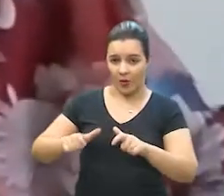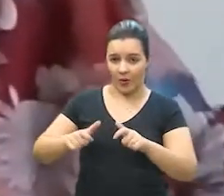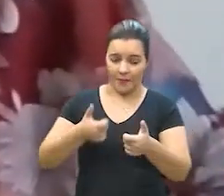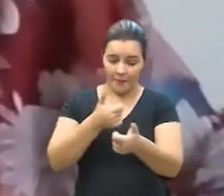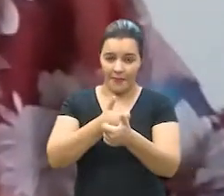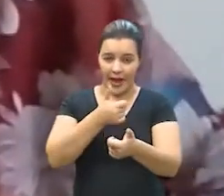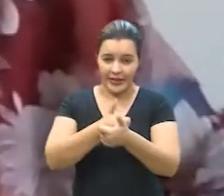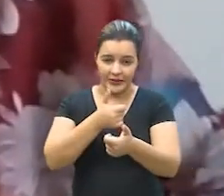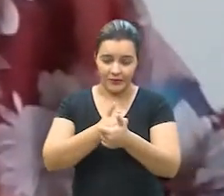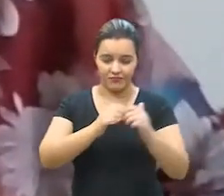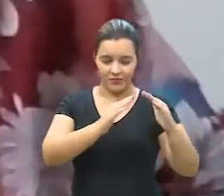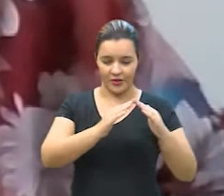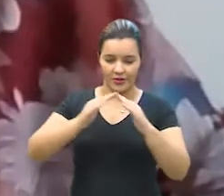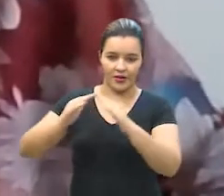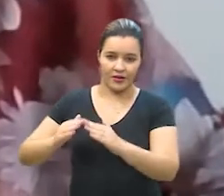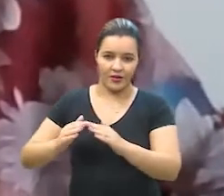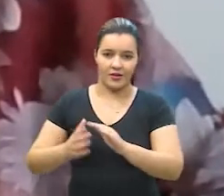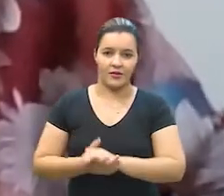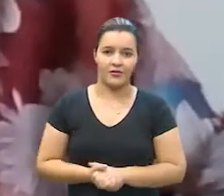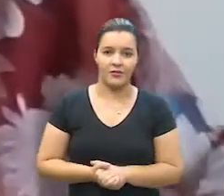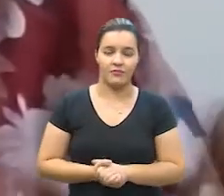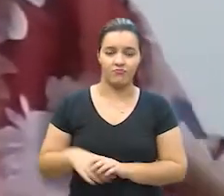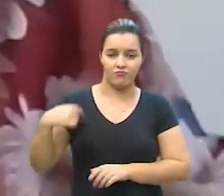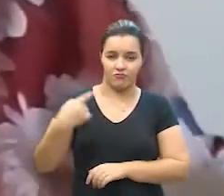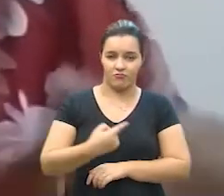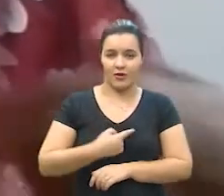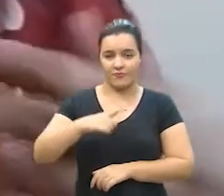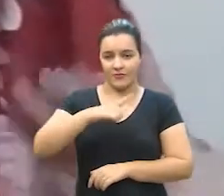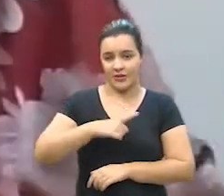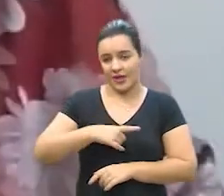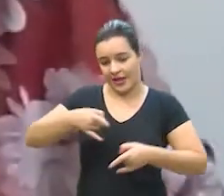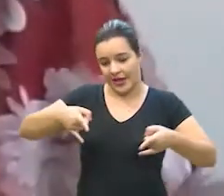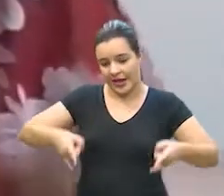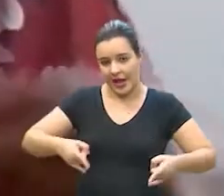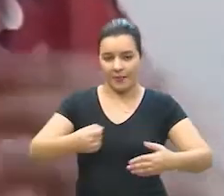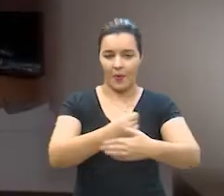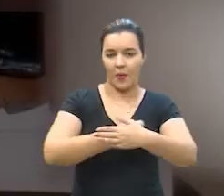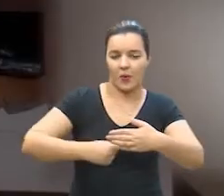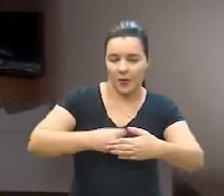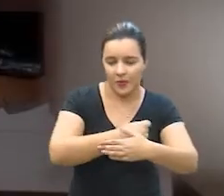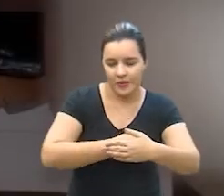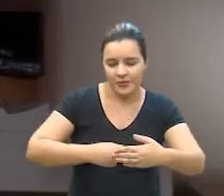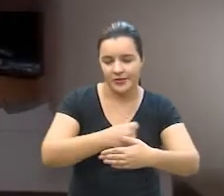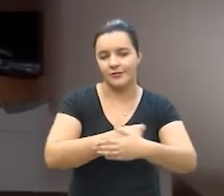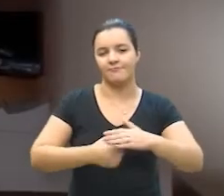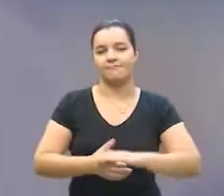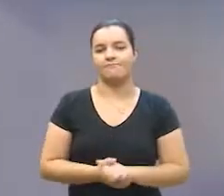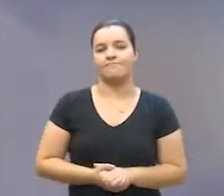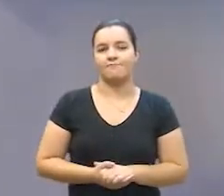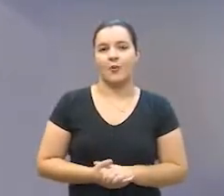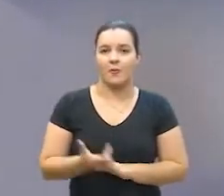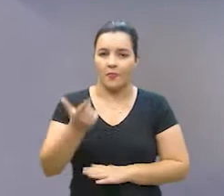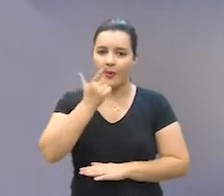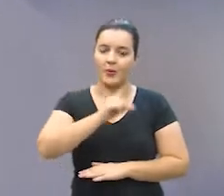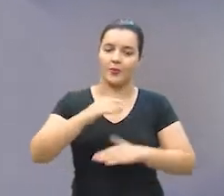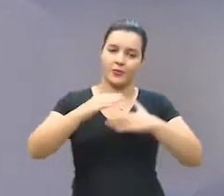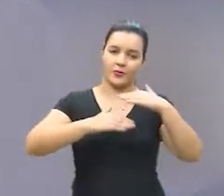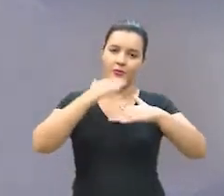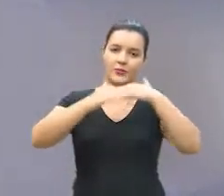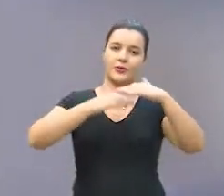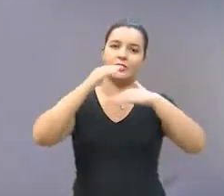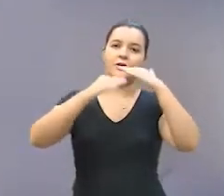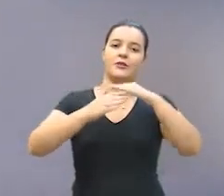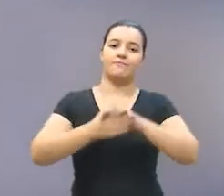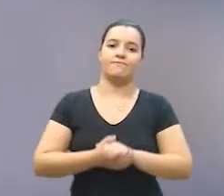anexa, onde a gente tem uma cama, uma cozinha. Então, para que eles desenvolvam num